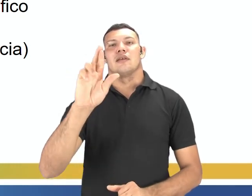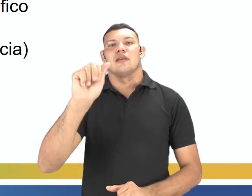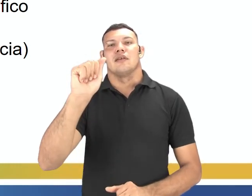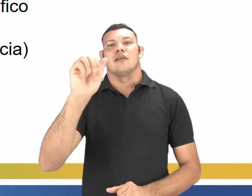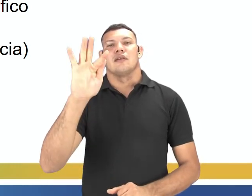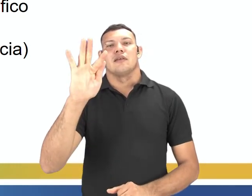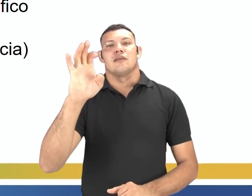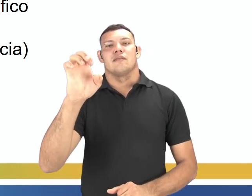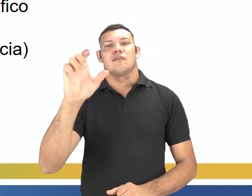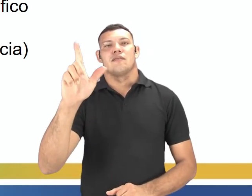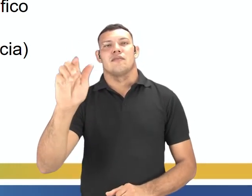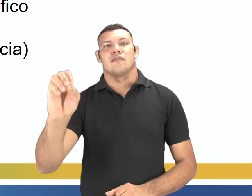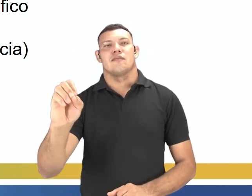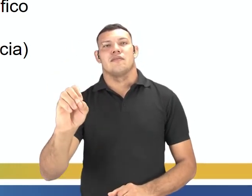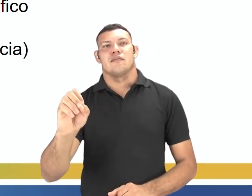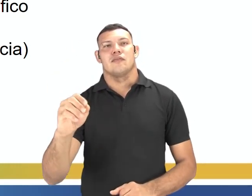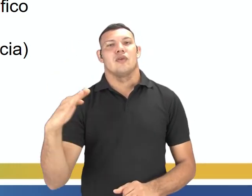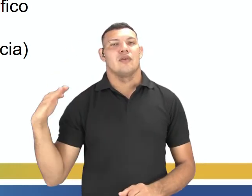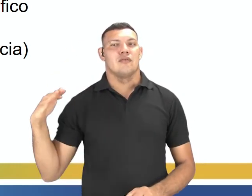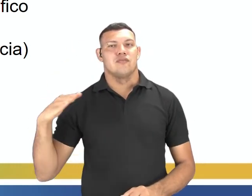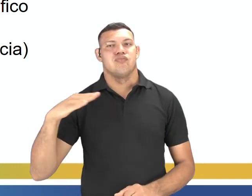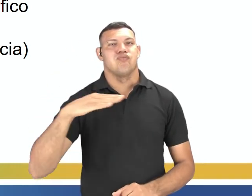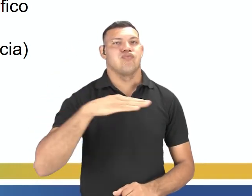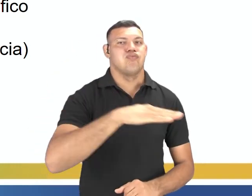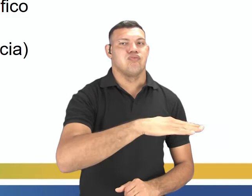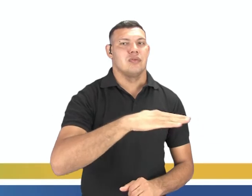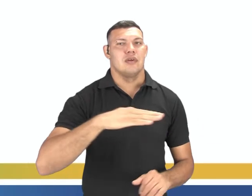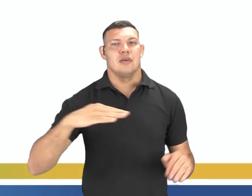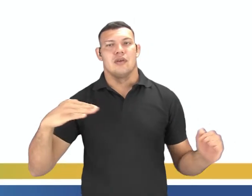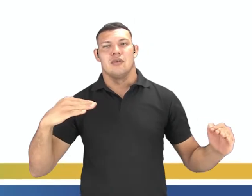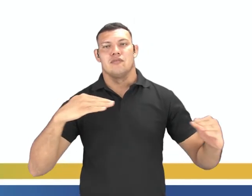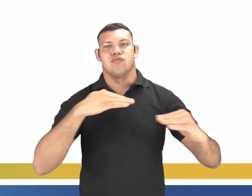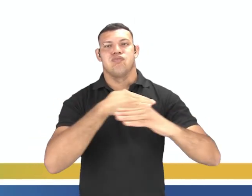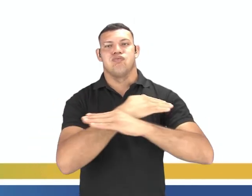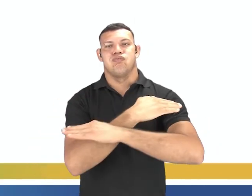face. Muitas vezes a gente chama de inchaço.